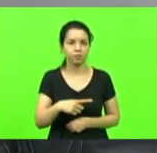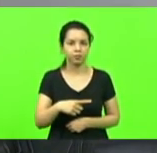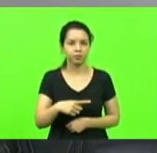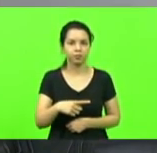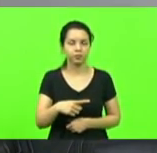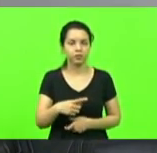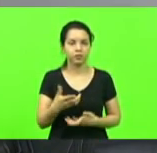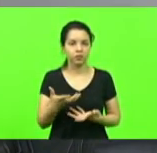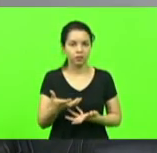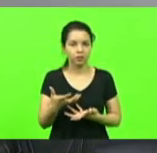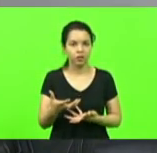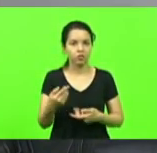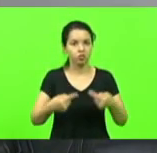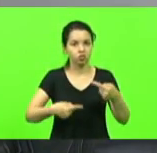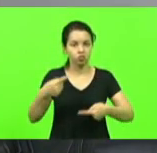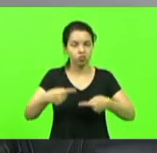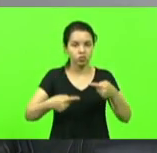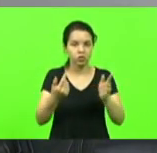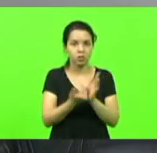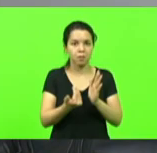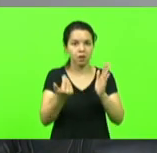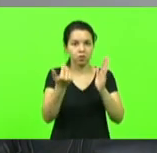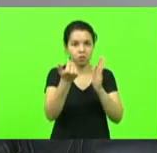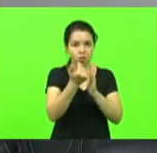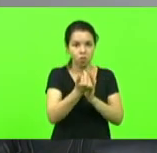alguma discussão maior. Né?